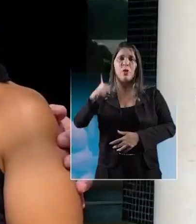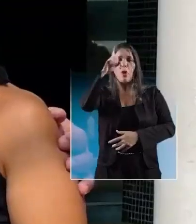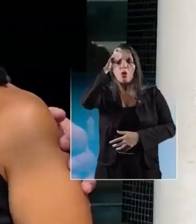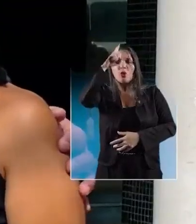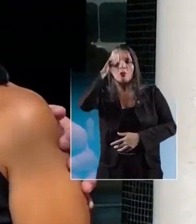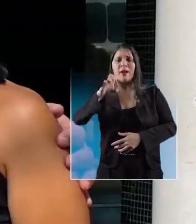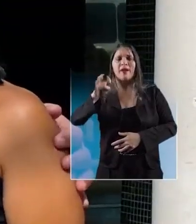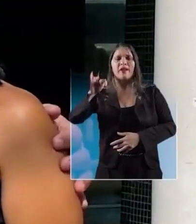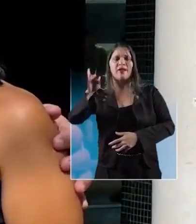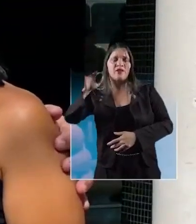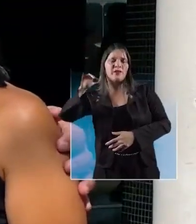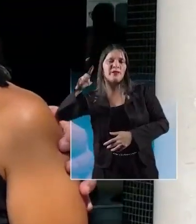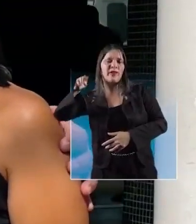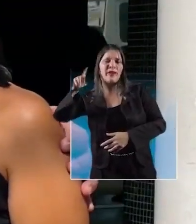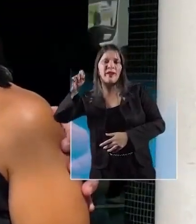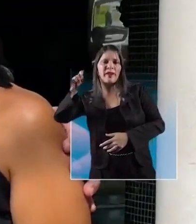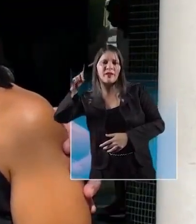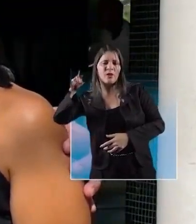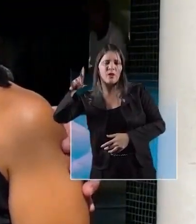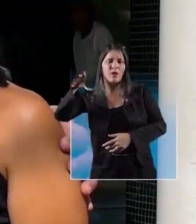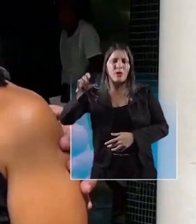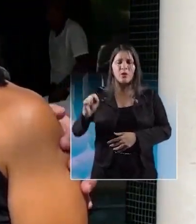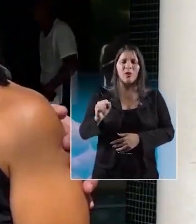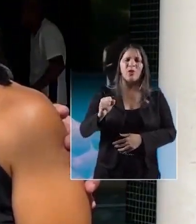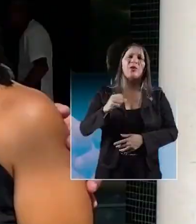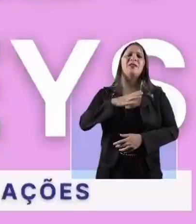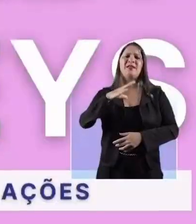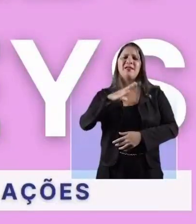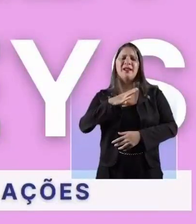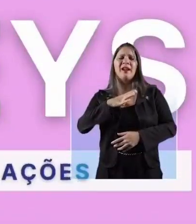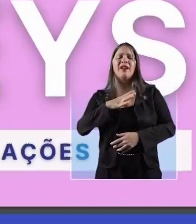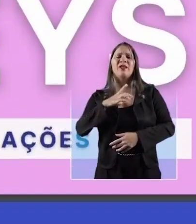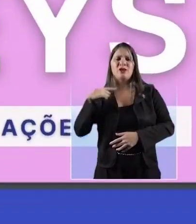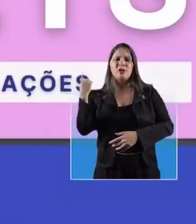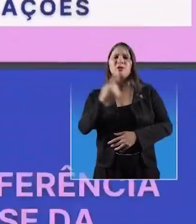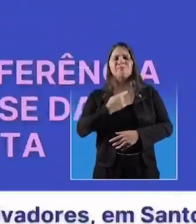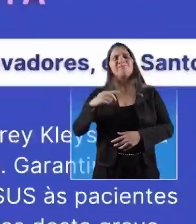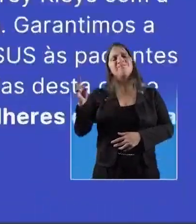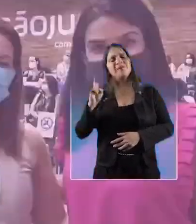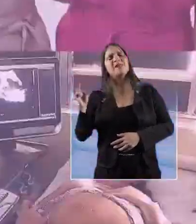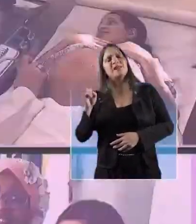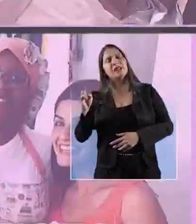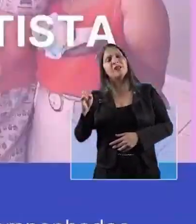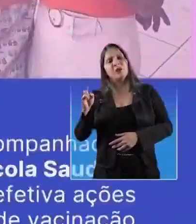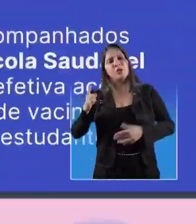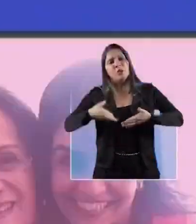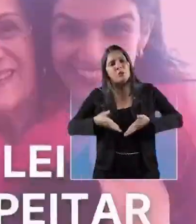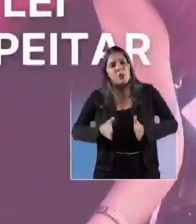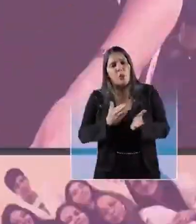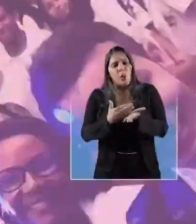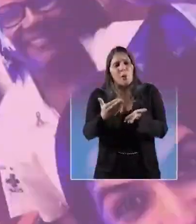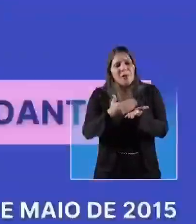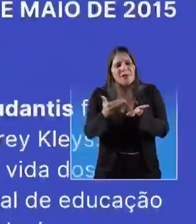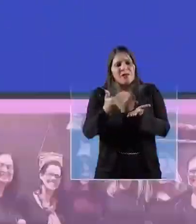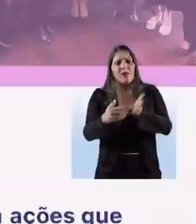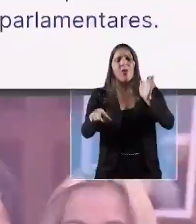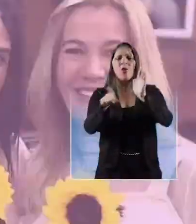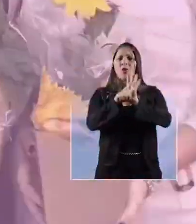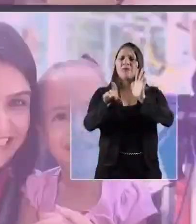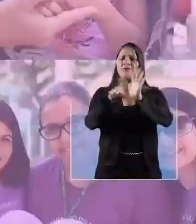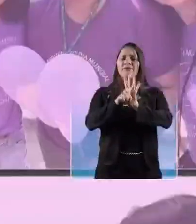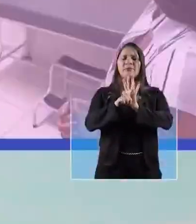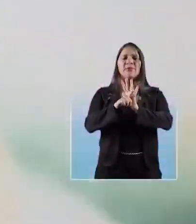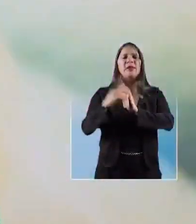Santos. Aqui no Hospital dos Estivadores. Foi da cidade de Santos, do nosso gabinete enquanto vereadora, que nasceu uma lei